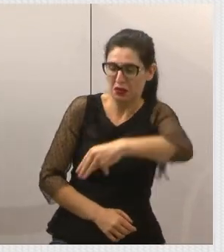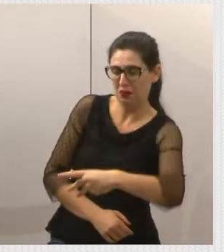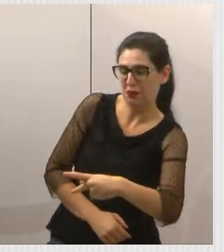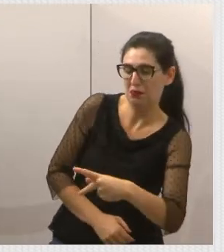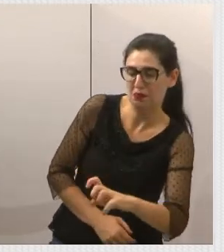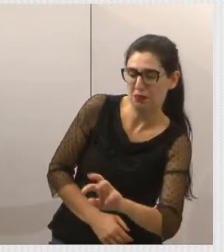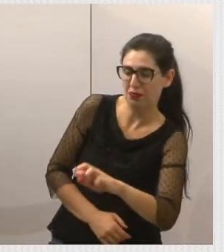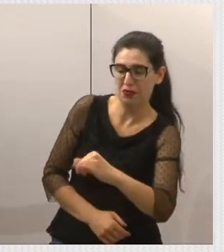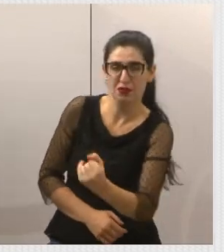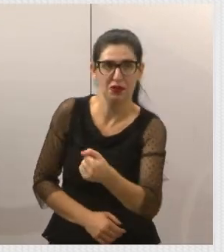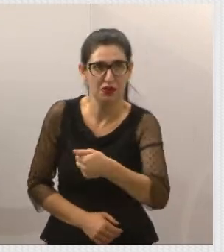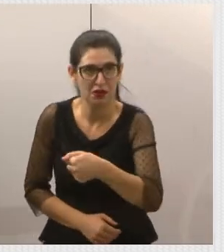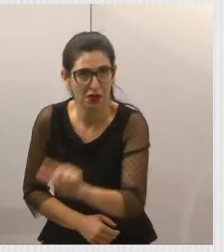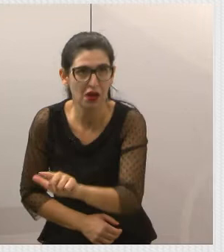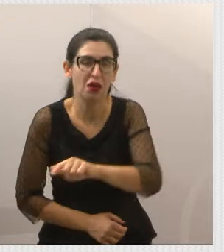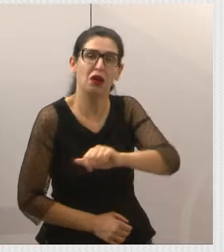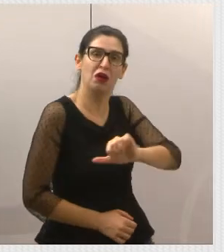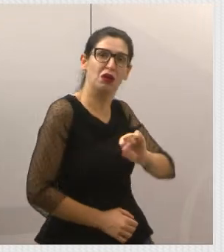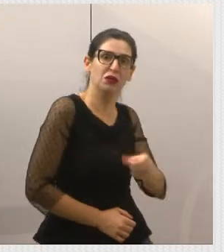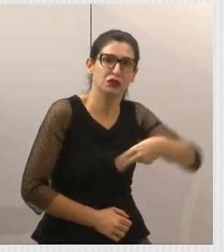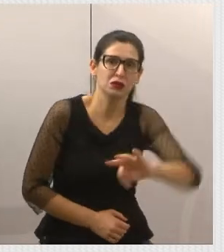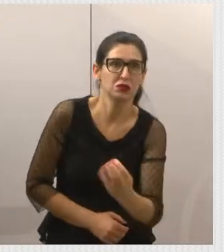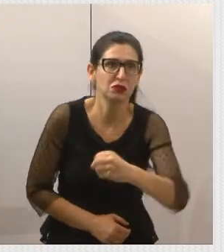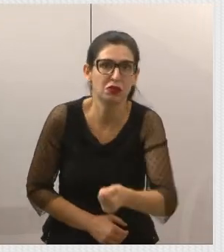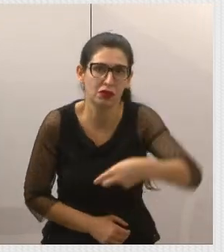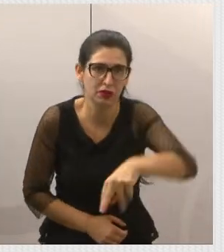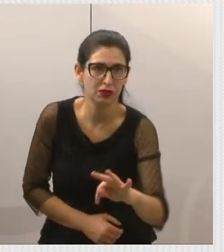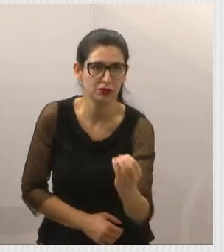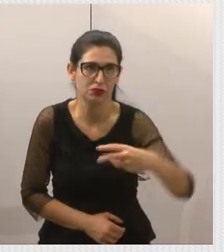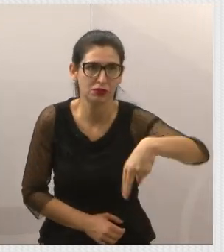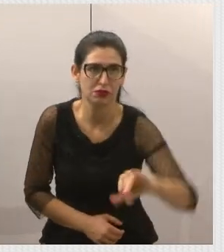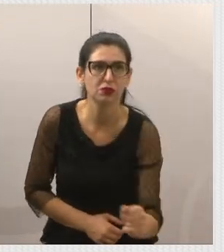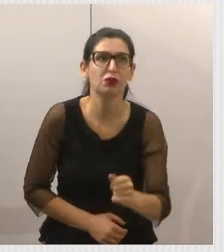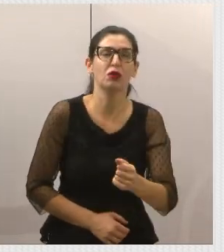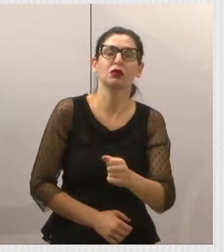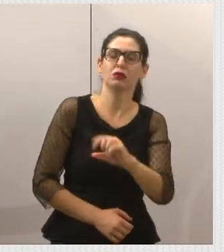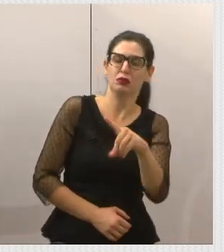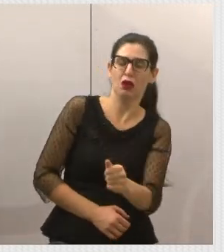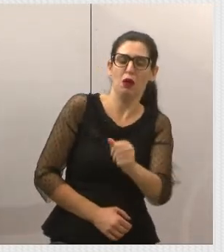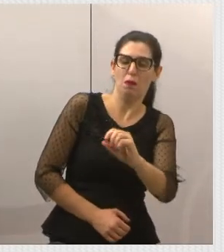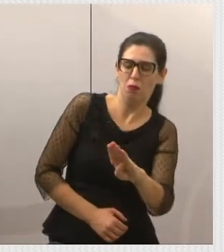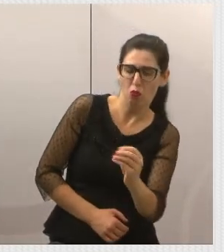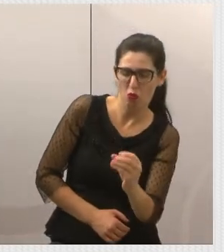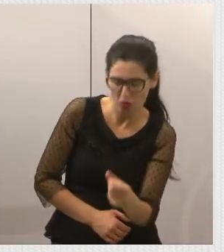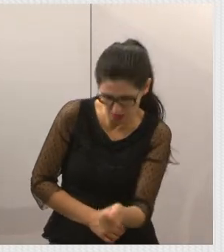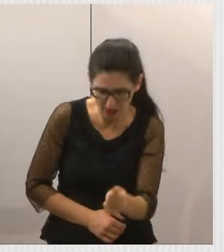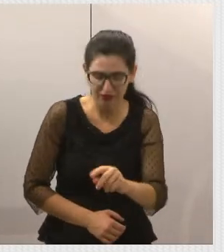o término da EMEI do Santo Antônio da Boa Vista e investimento em informática educacional.